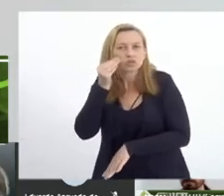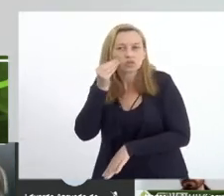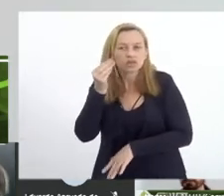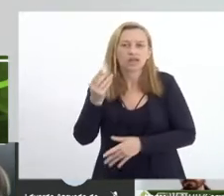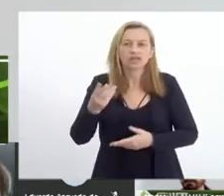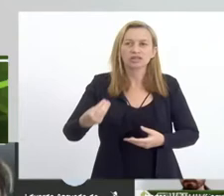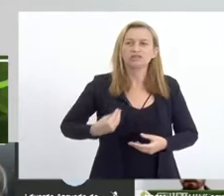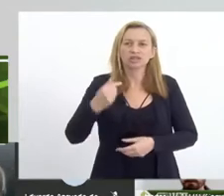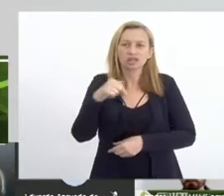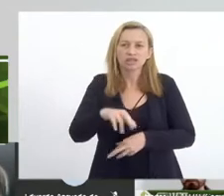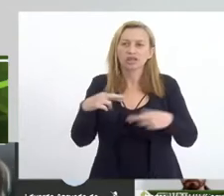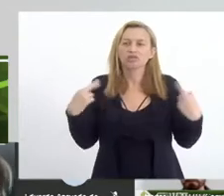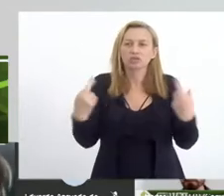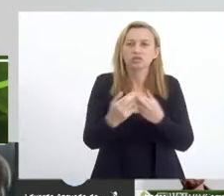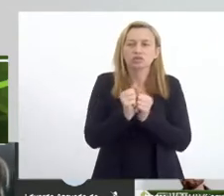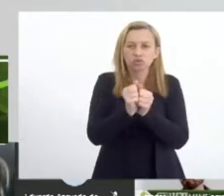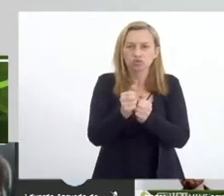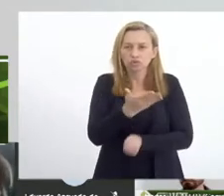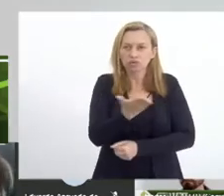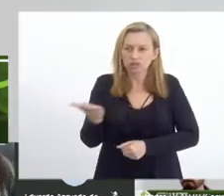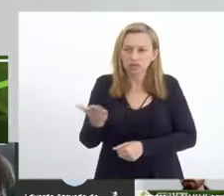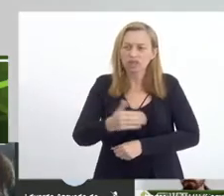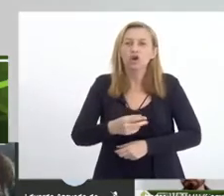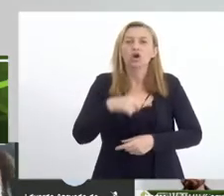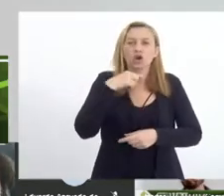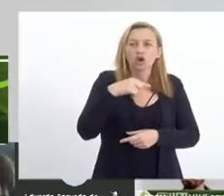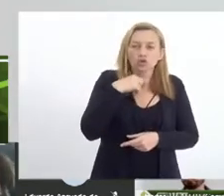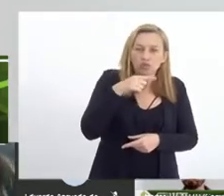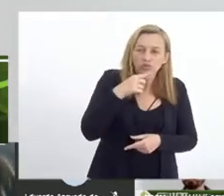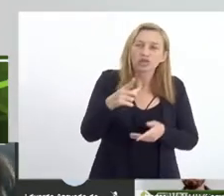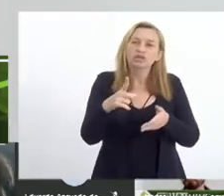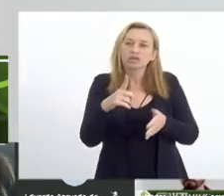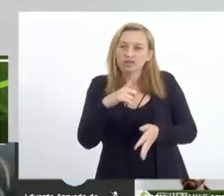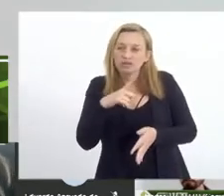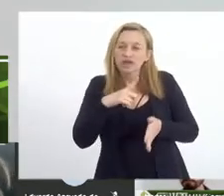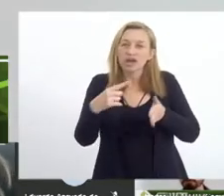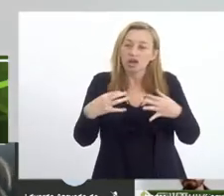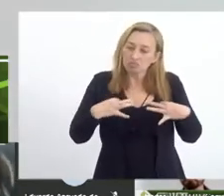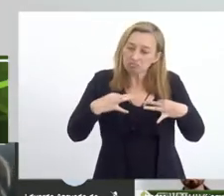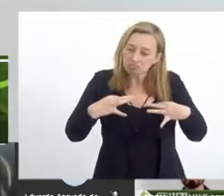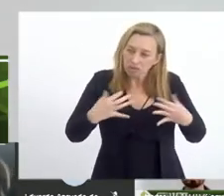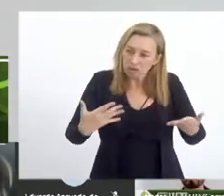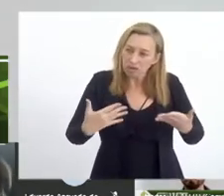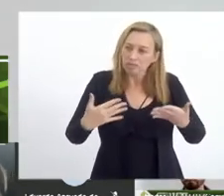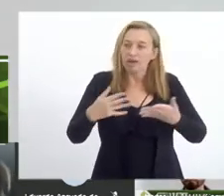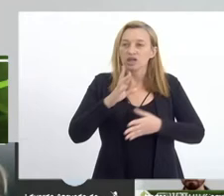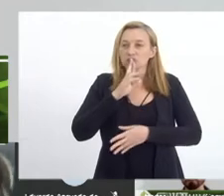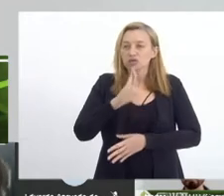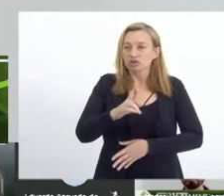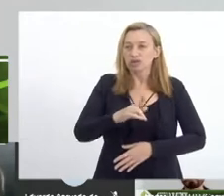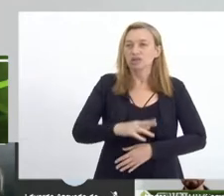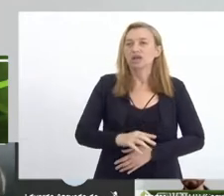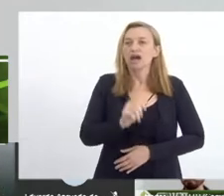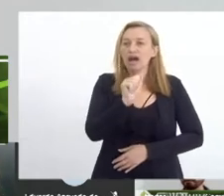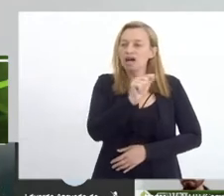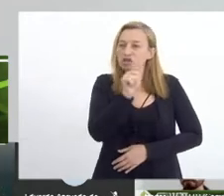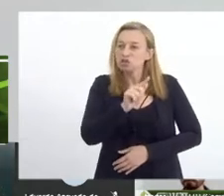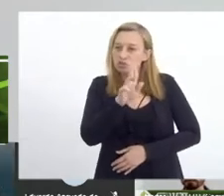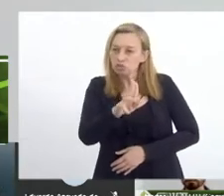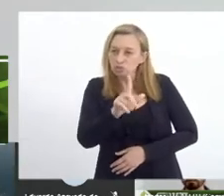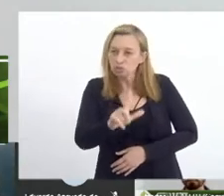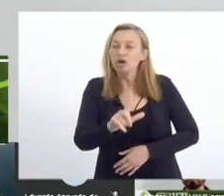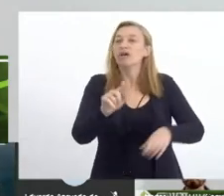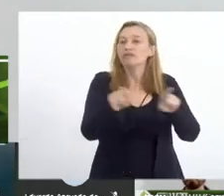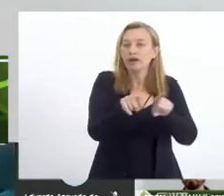estar participando, estar aqui com vocês. Qualquer dúvida, estou à disposição. Caso queira também estar aqui comparecendo no